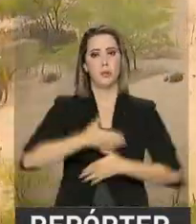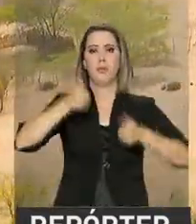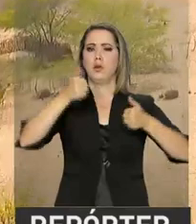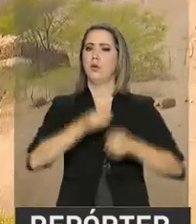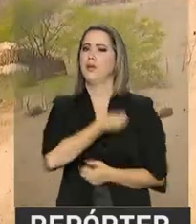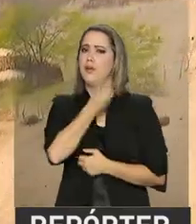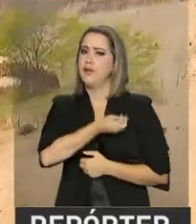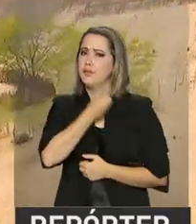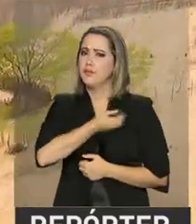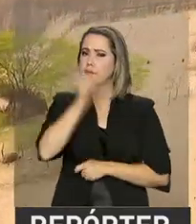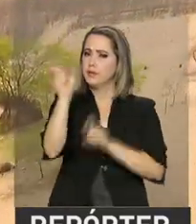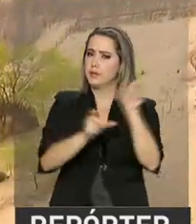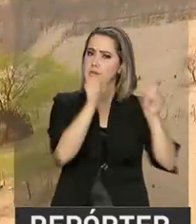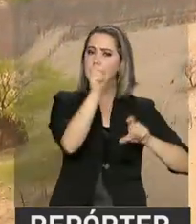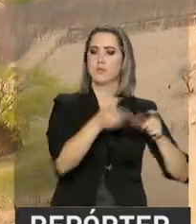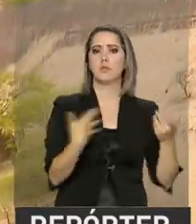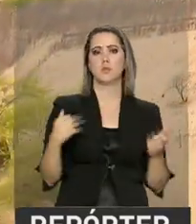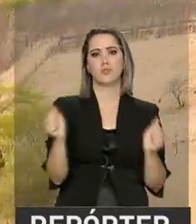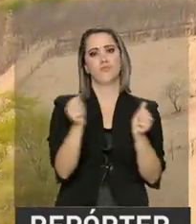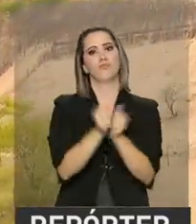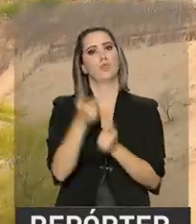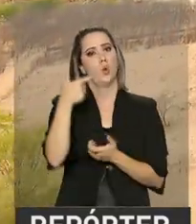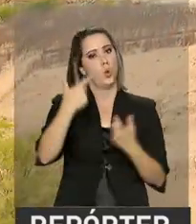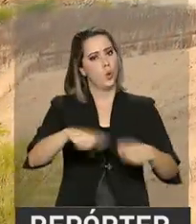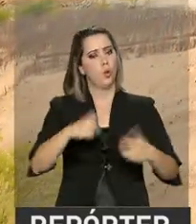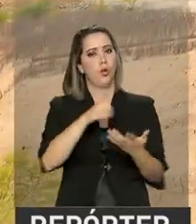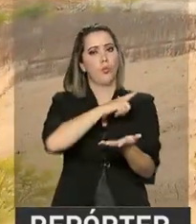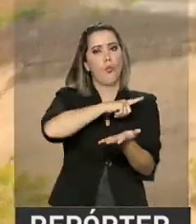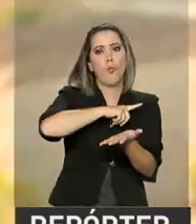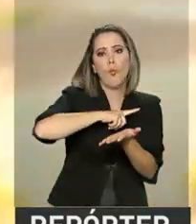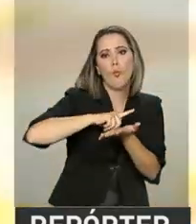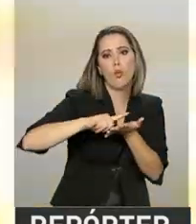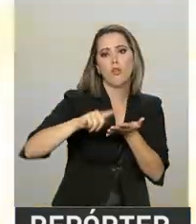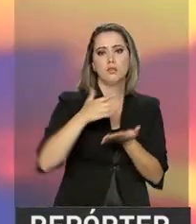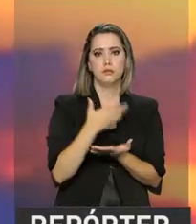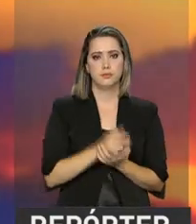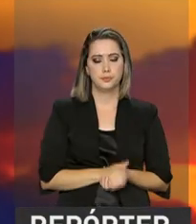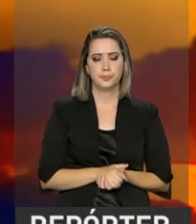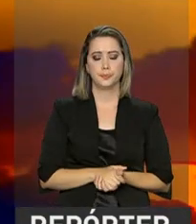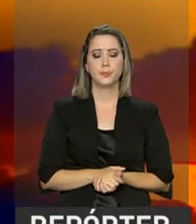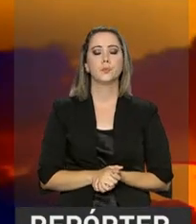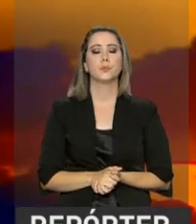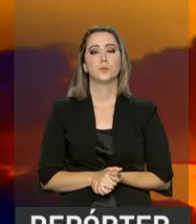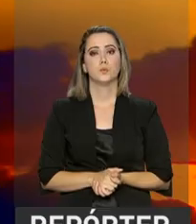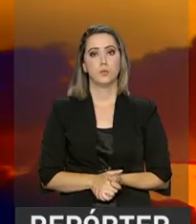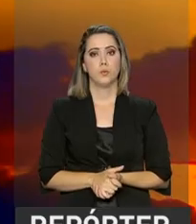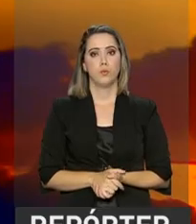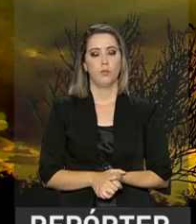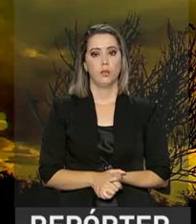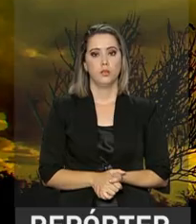melhorar a convivência dos sertanejos com a seca no semiárido nordestino.